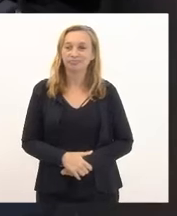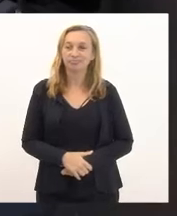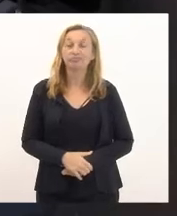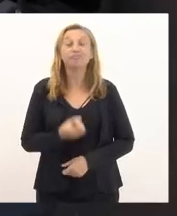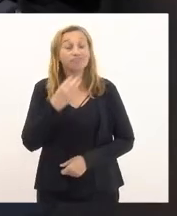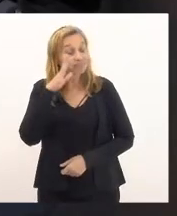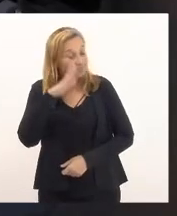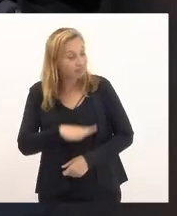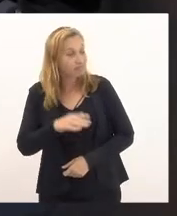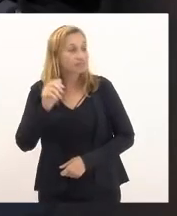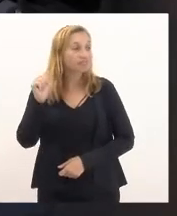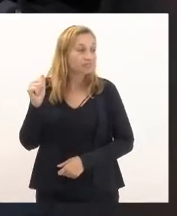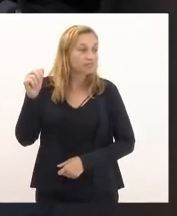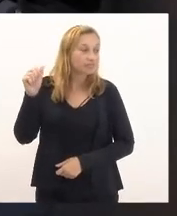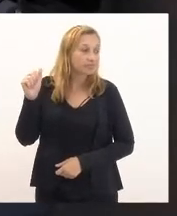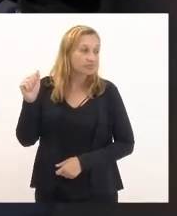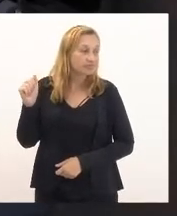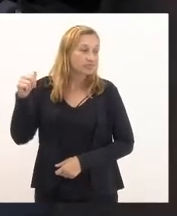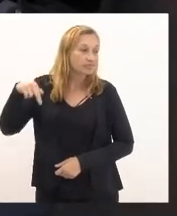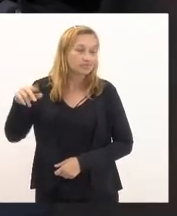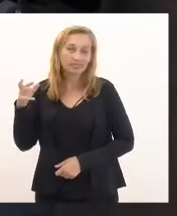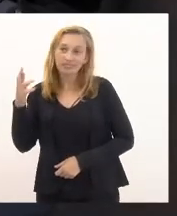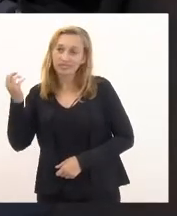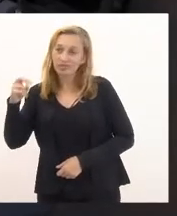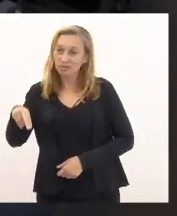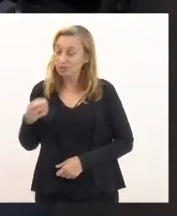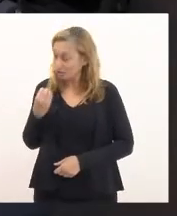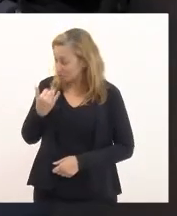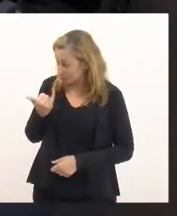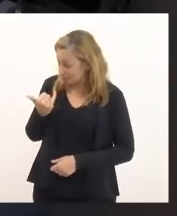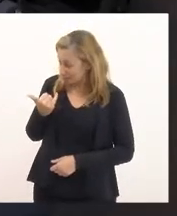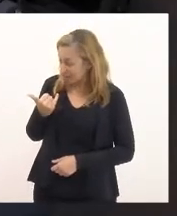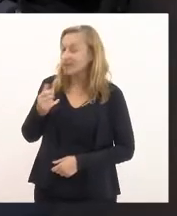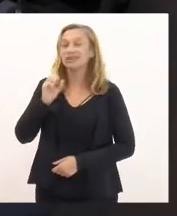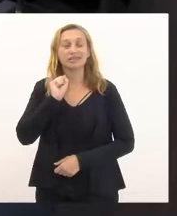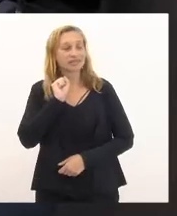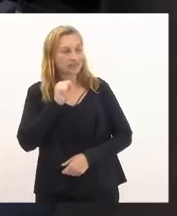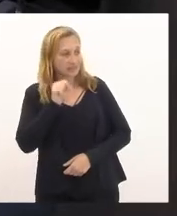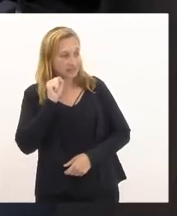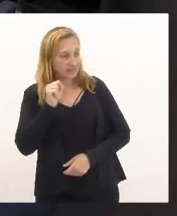Boa tarde, Anderson. Tudo bem? Sim.